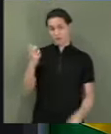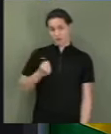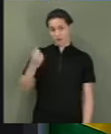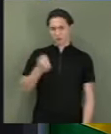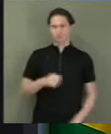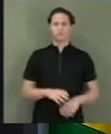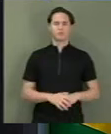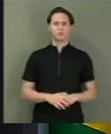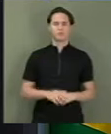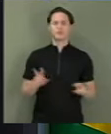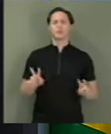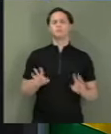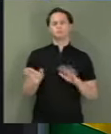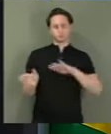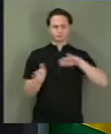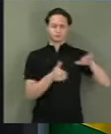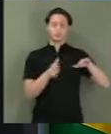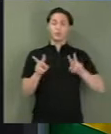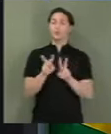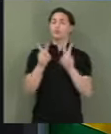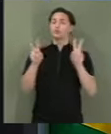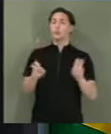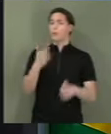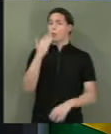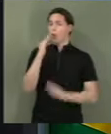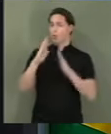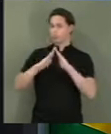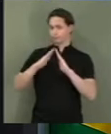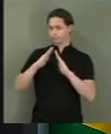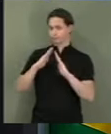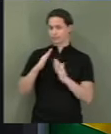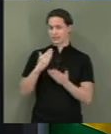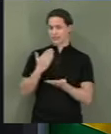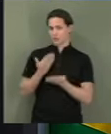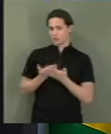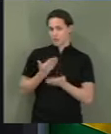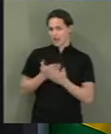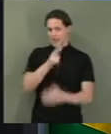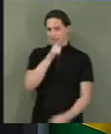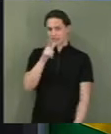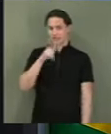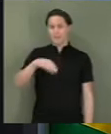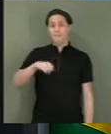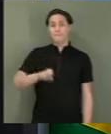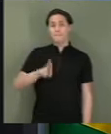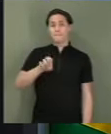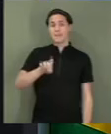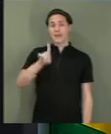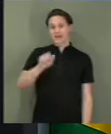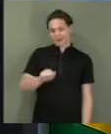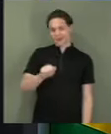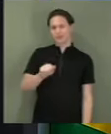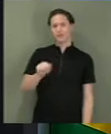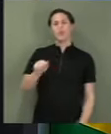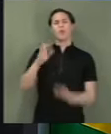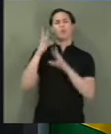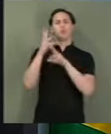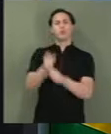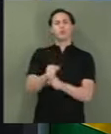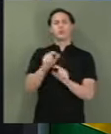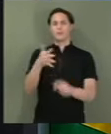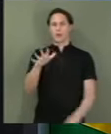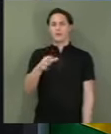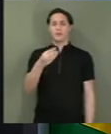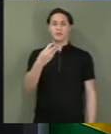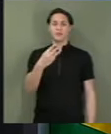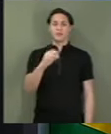sobre a média escolar reajuste nos valores do programa nacional de alimentação escolar recomposição de